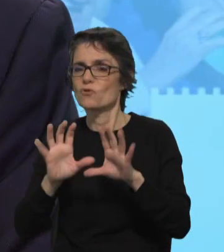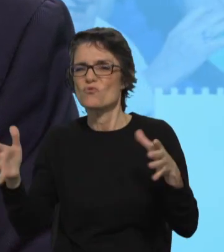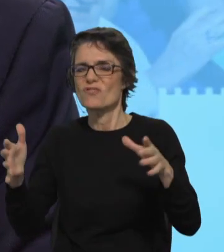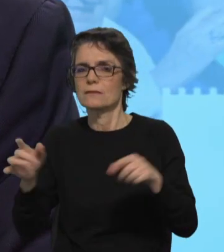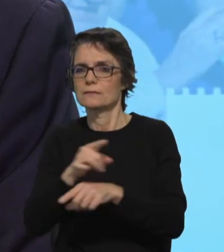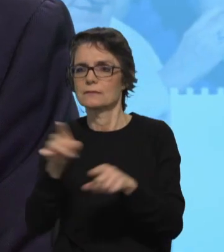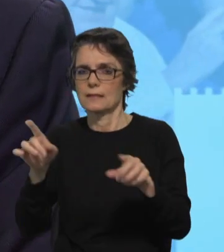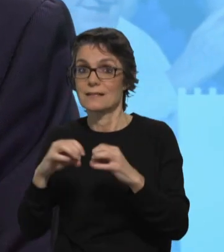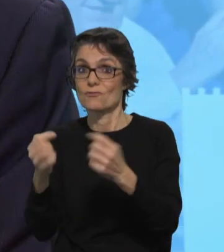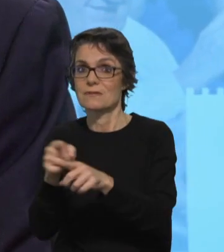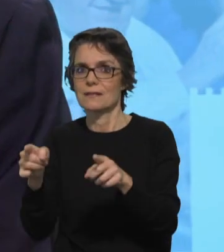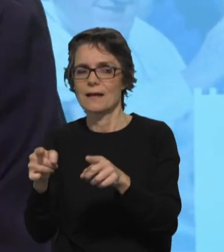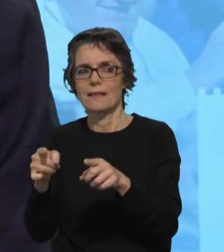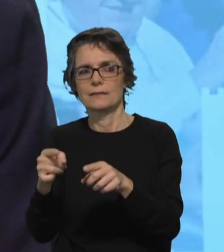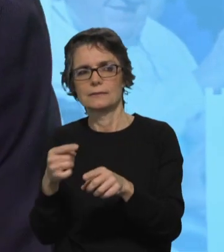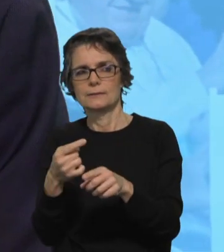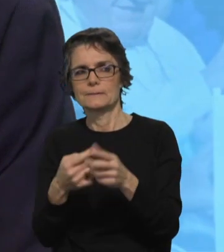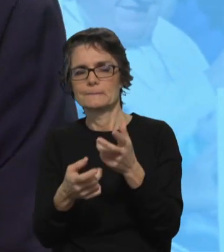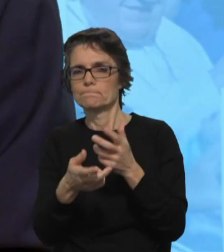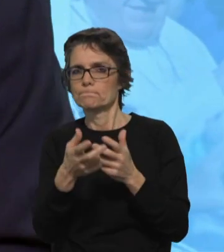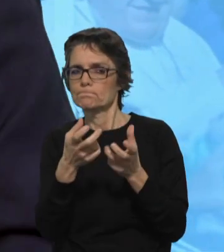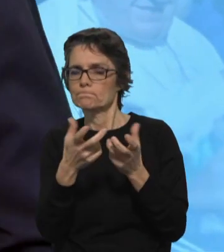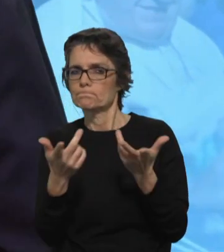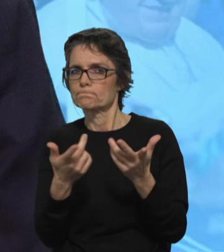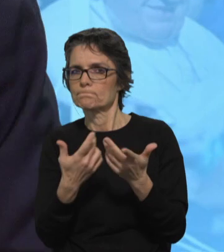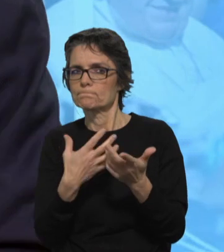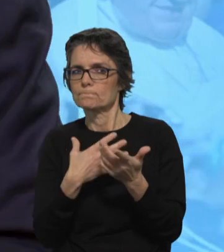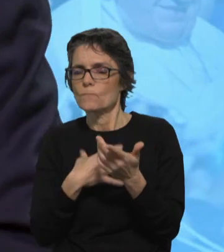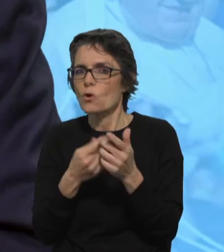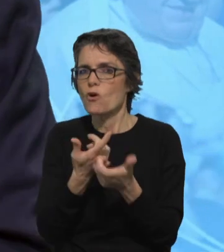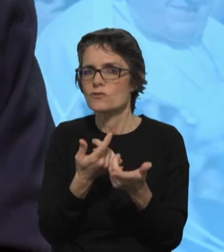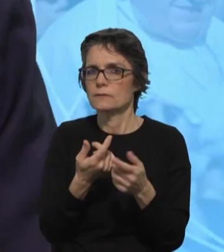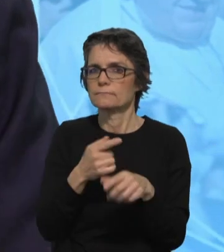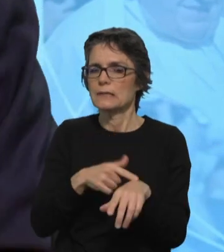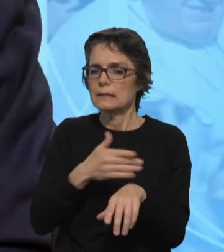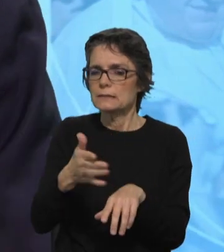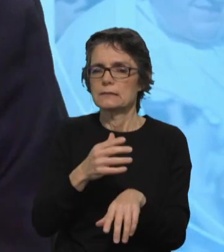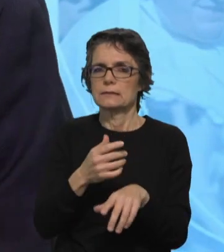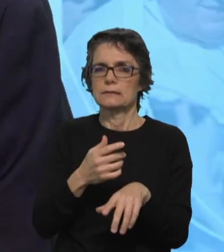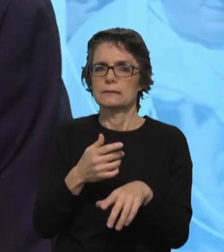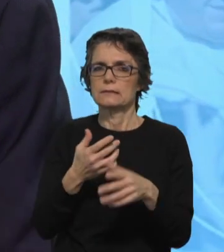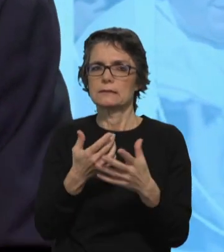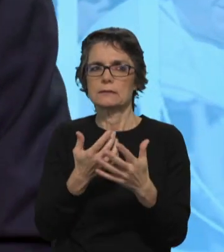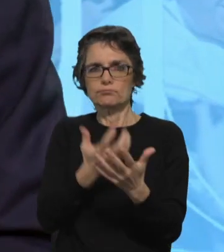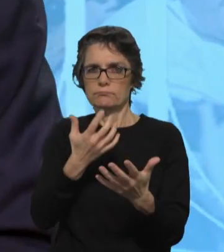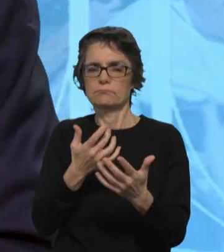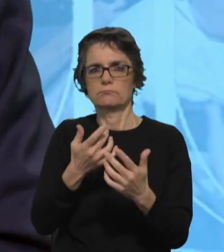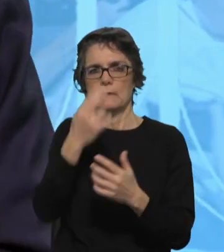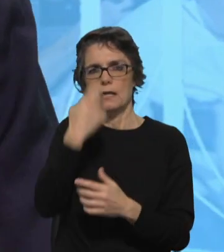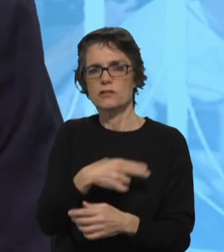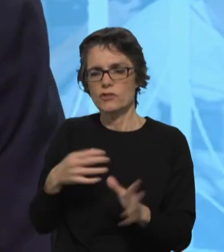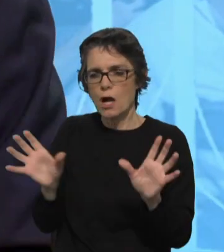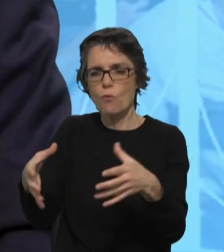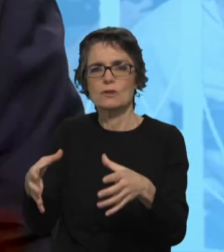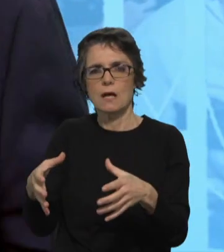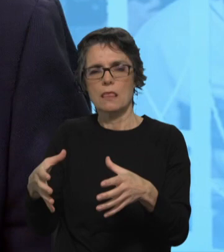celebrações desta semana. Refere-se à simbólica, por exemplo? À simbólica, ao investimento que as comunidades cristãs fazem numa